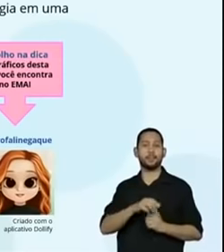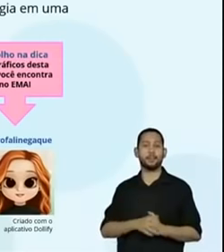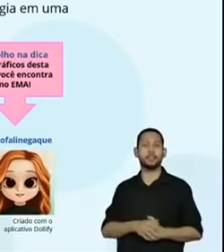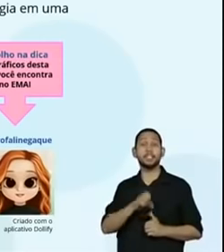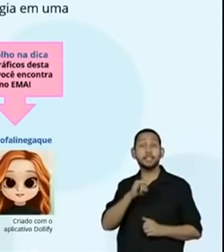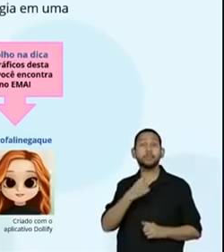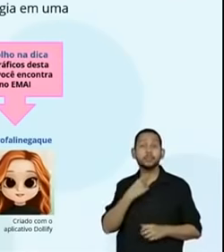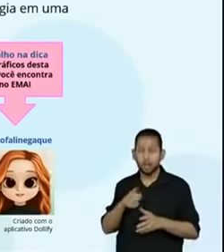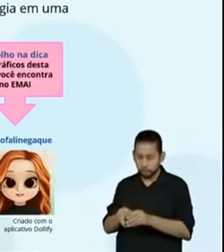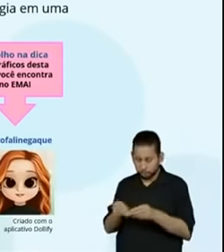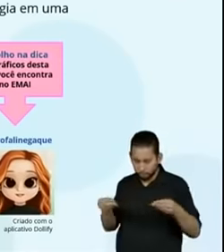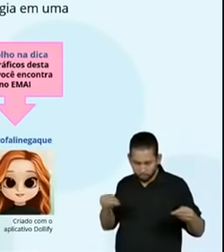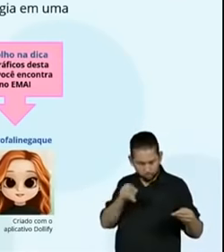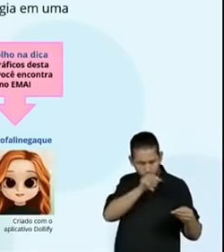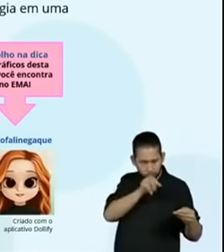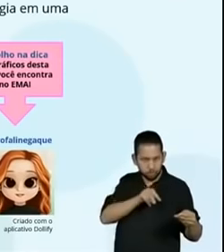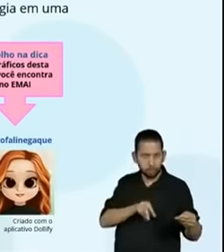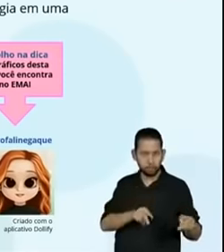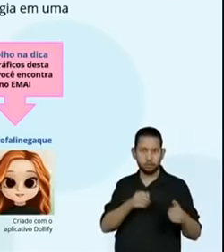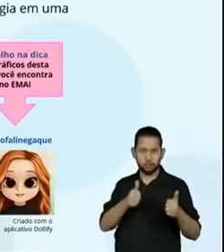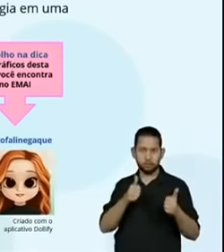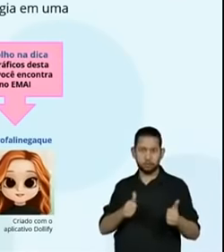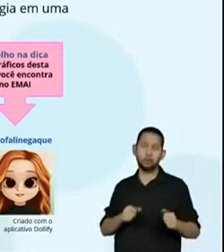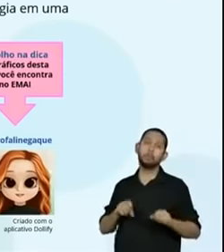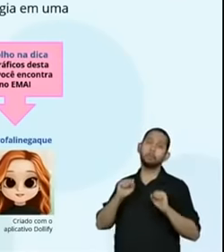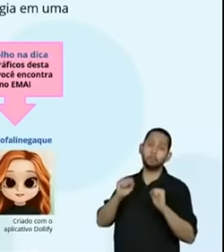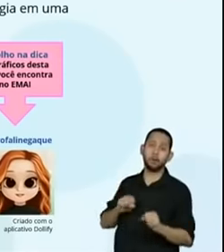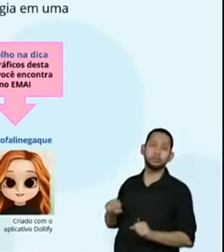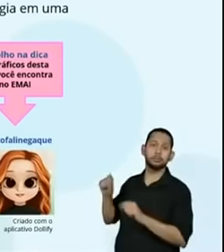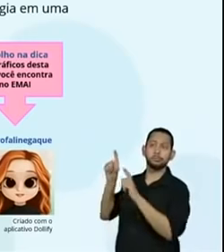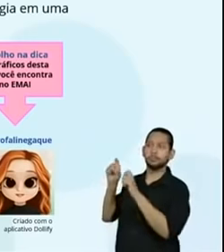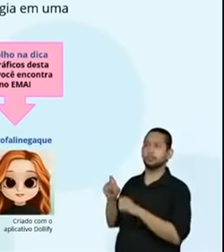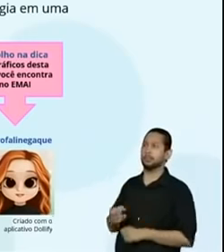de pertinho, pode olhar o EMAI, ok? Tem gente já dando a